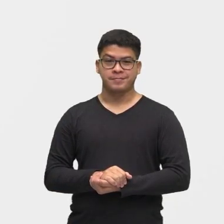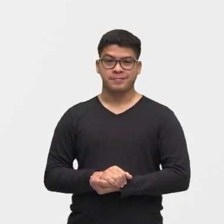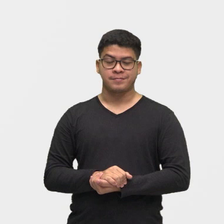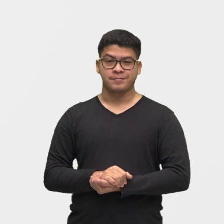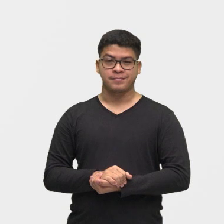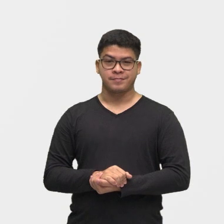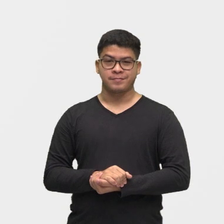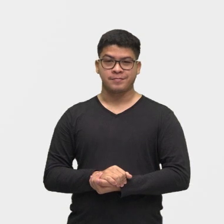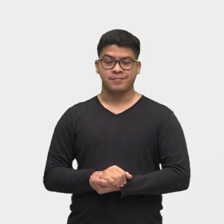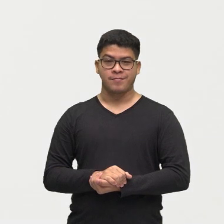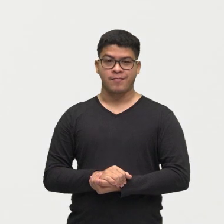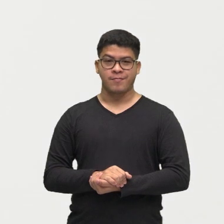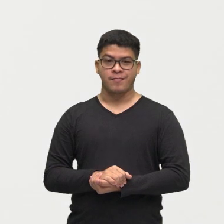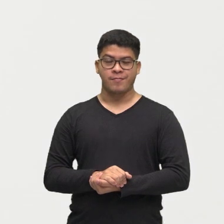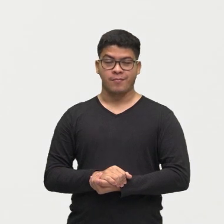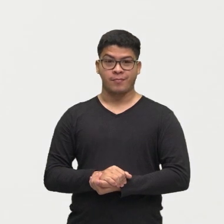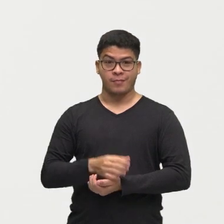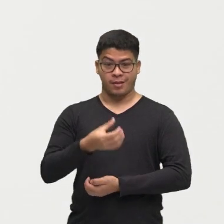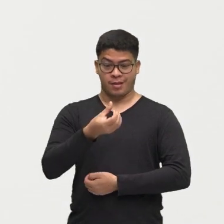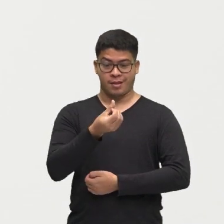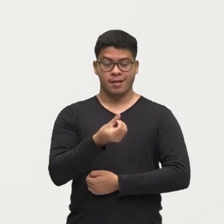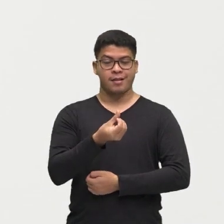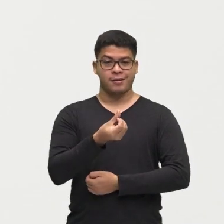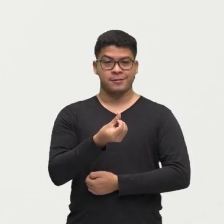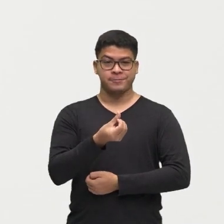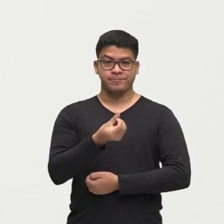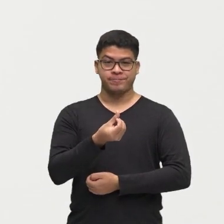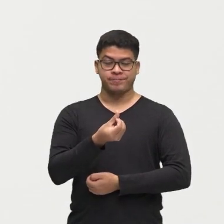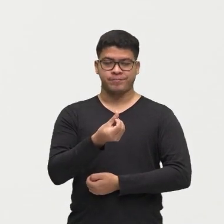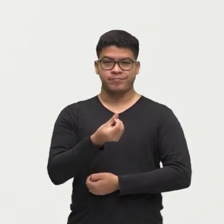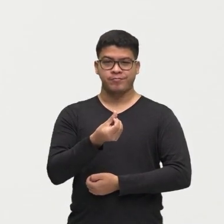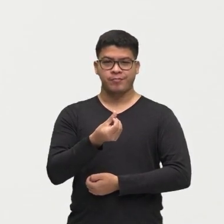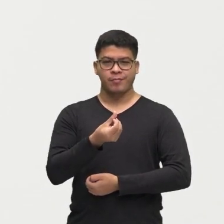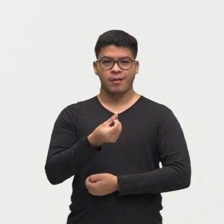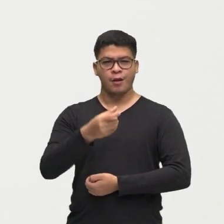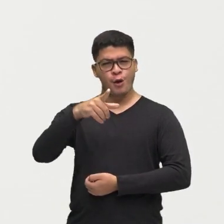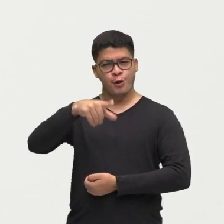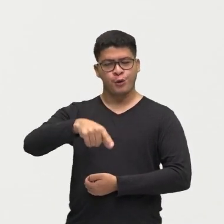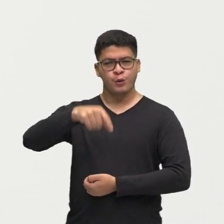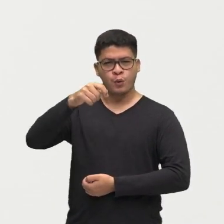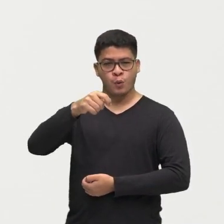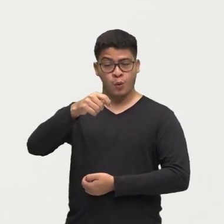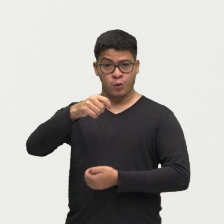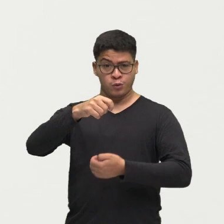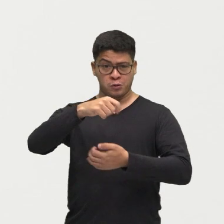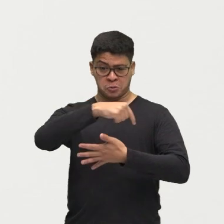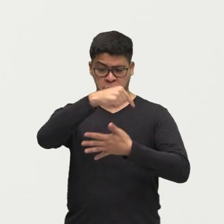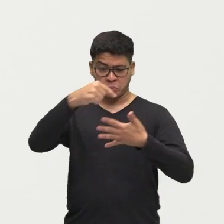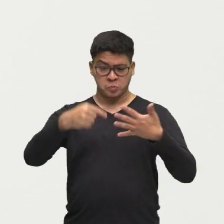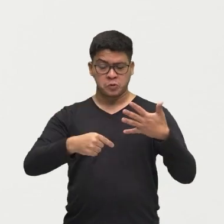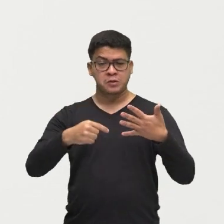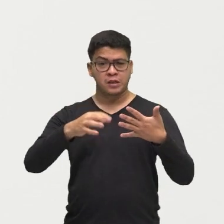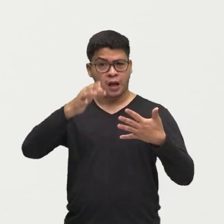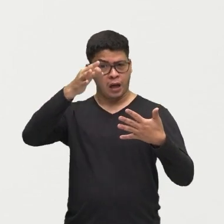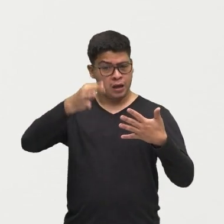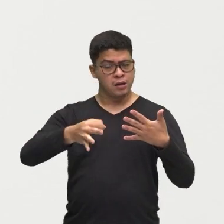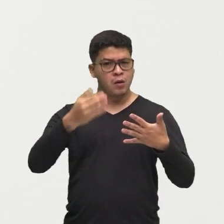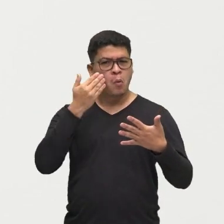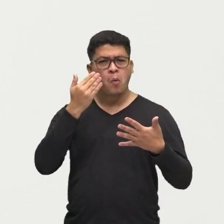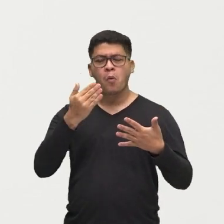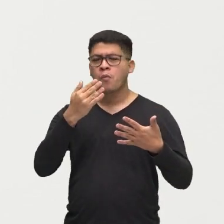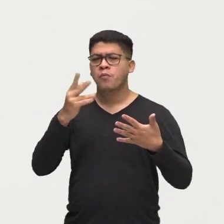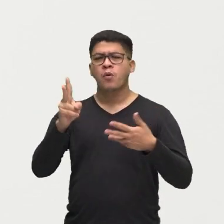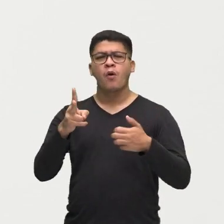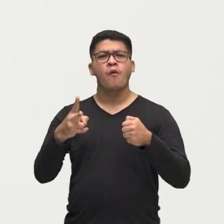a próxima questão é a questão número 6. Diz o seguinte: marque a opção na qual o